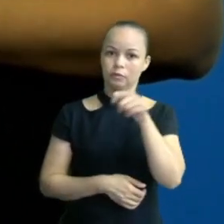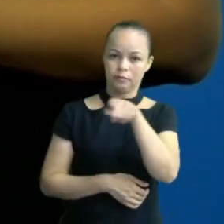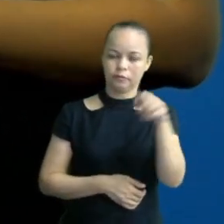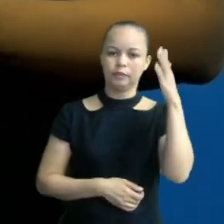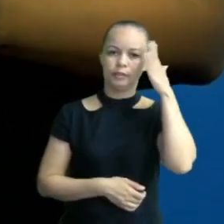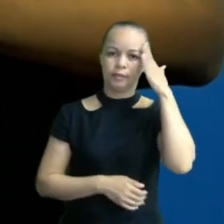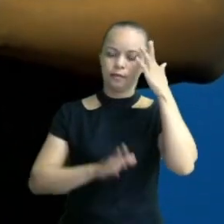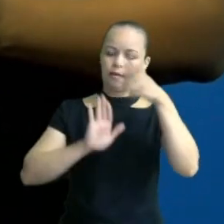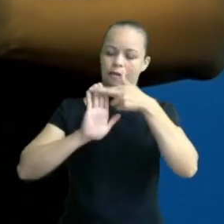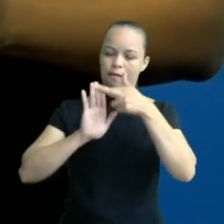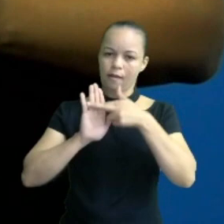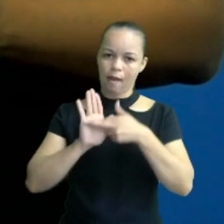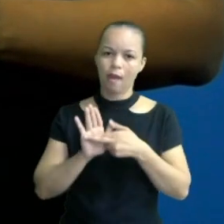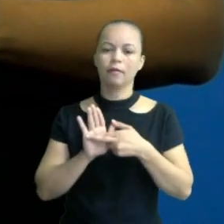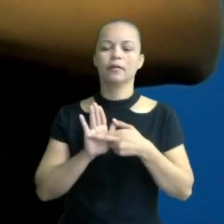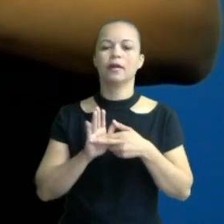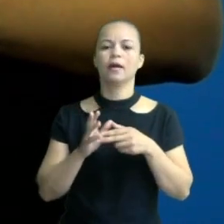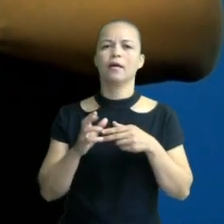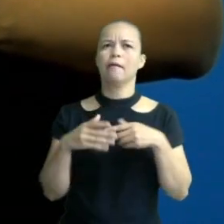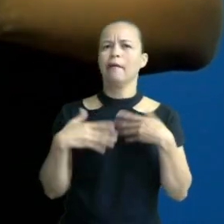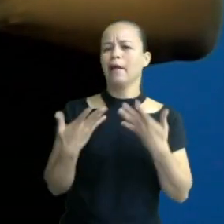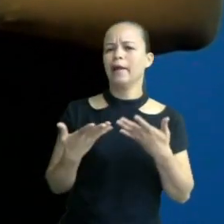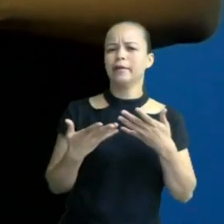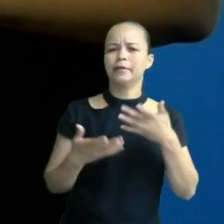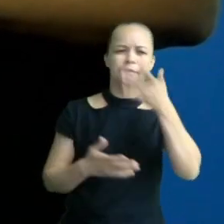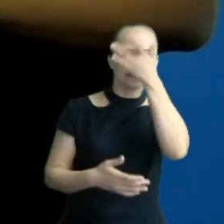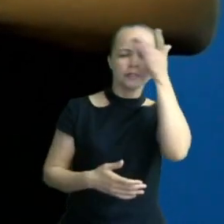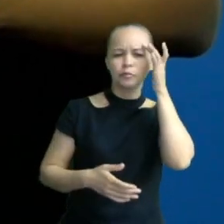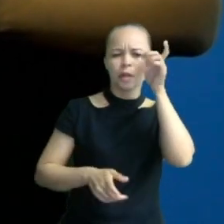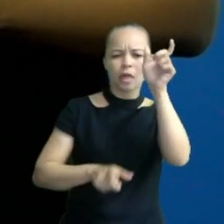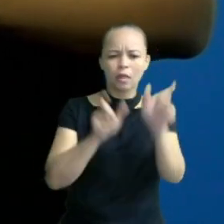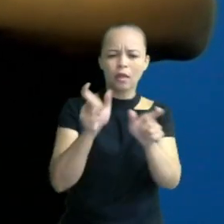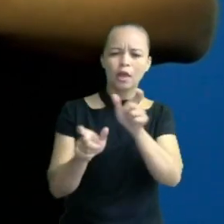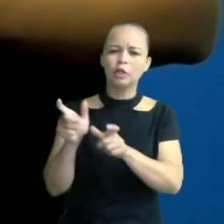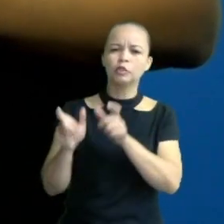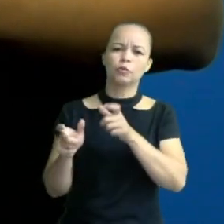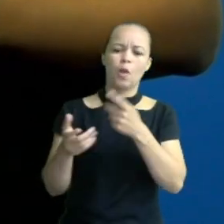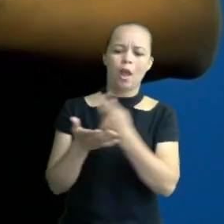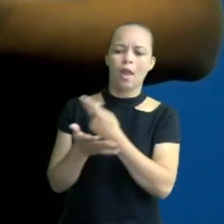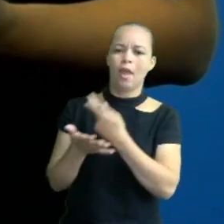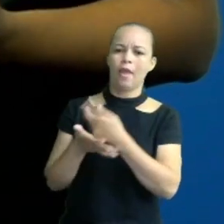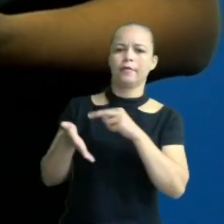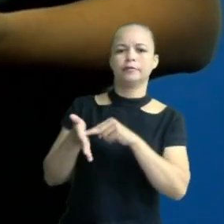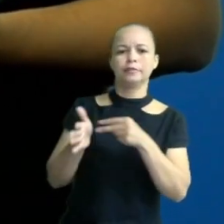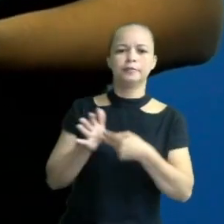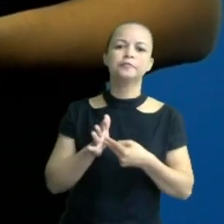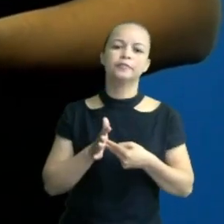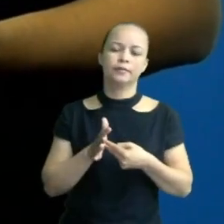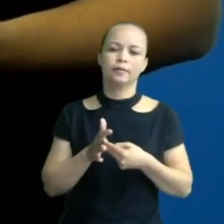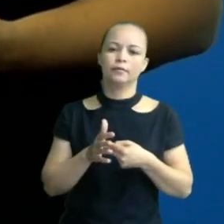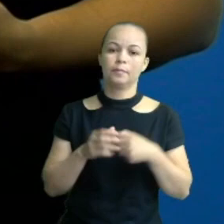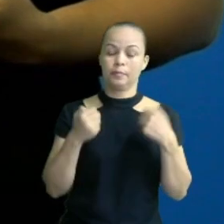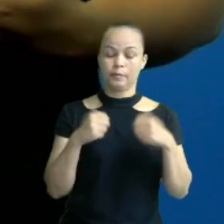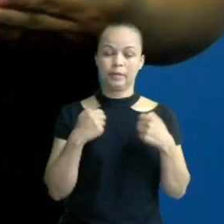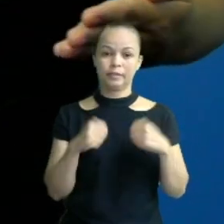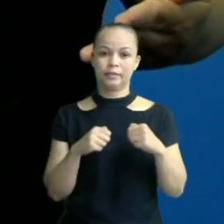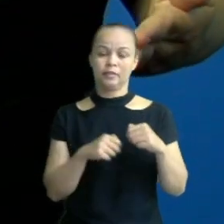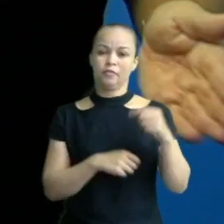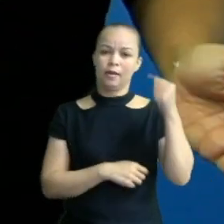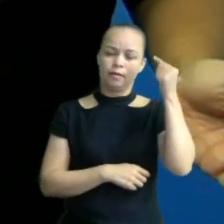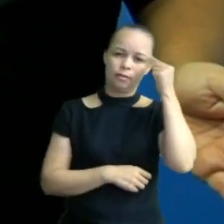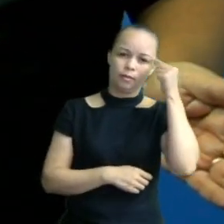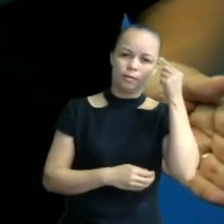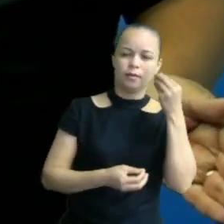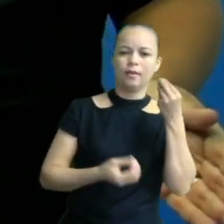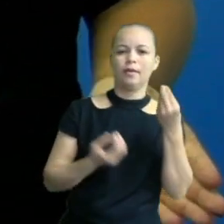essa regra, porque é aí que a gente erra nesse significado. A gente precisa entender